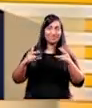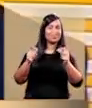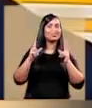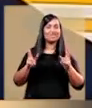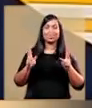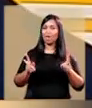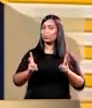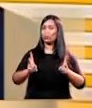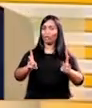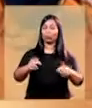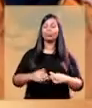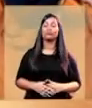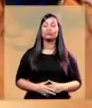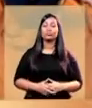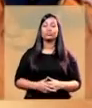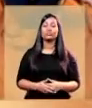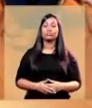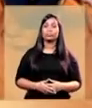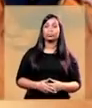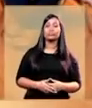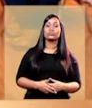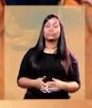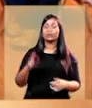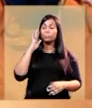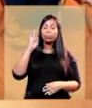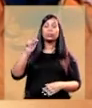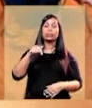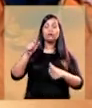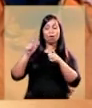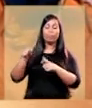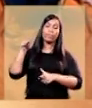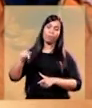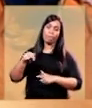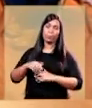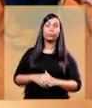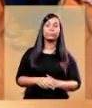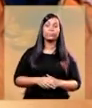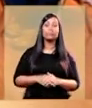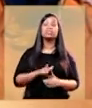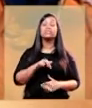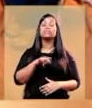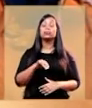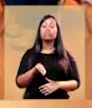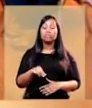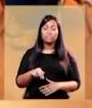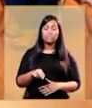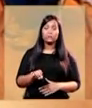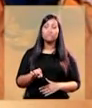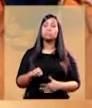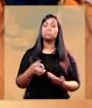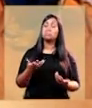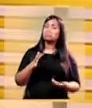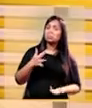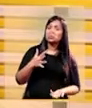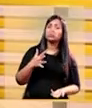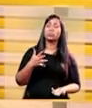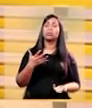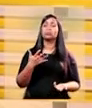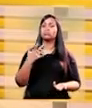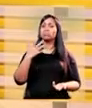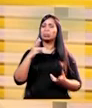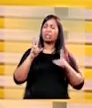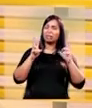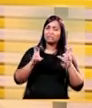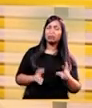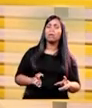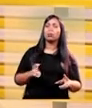Também são particularidades locais. Exato, a prioridade sempre é o local. Do local. Desiane, aproximando um pouco essa